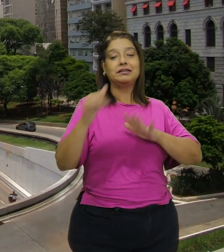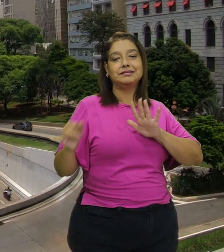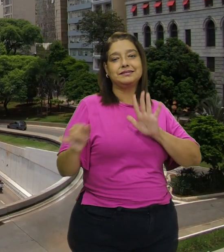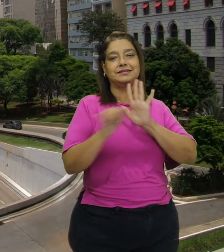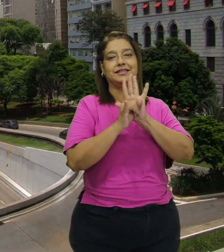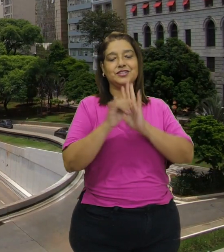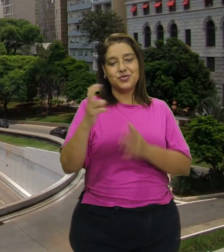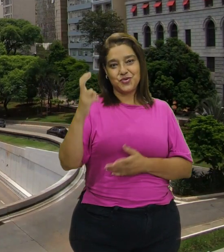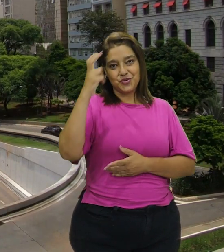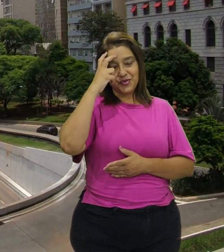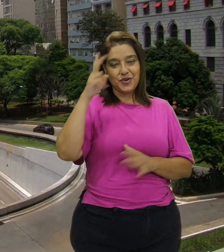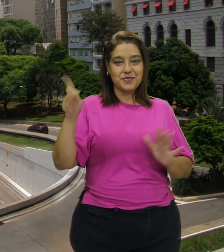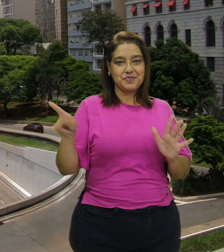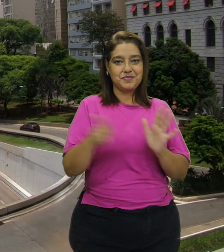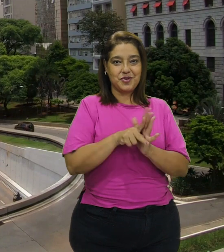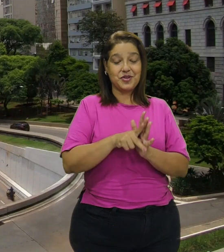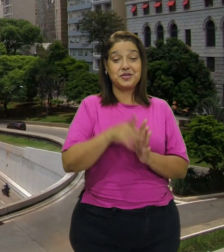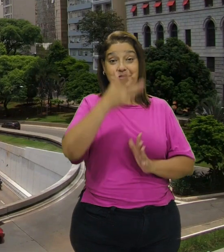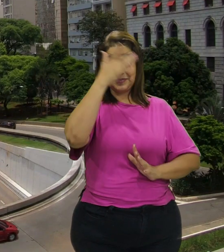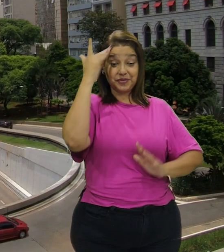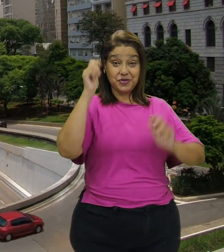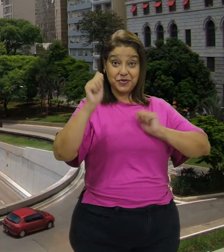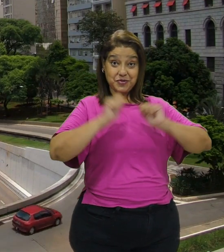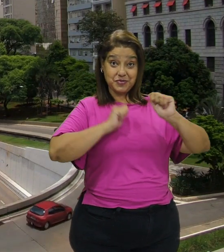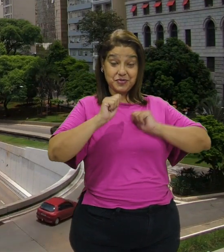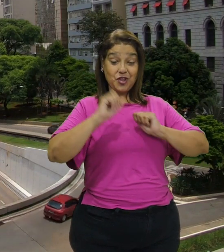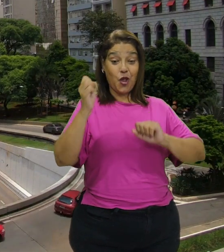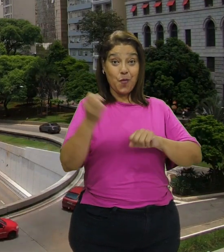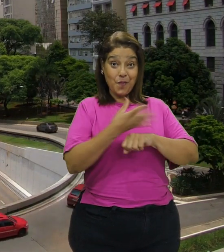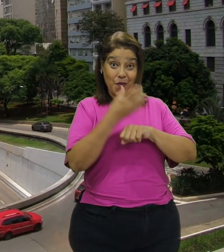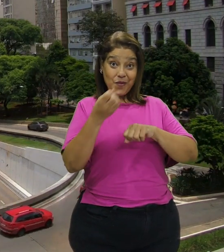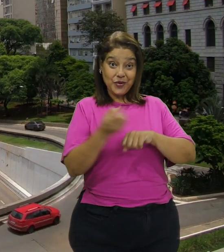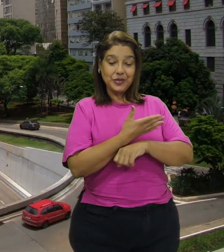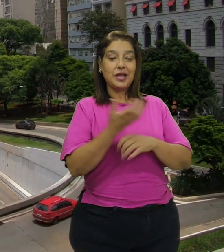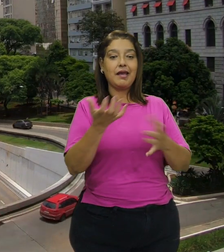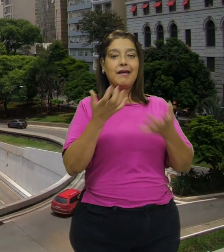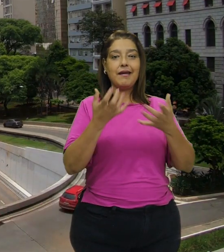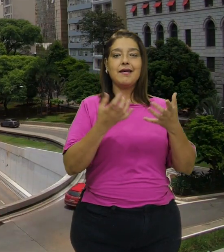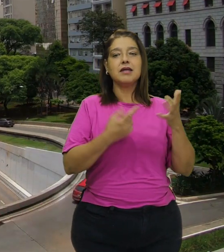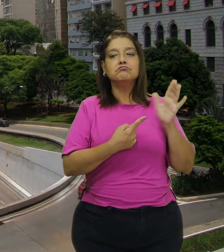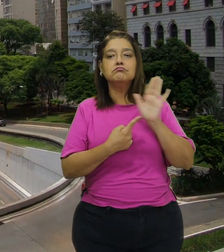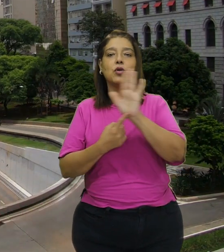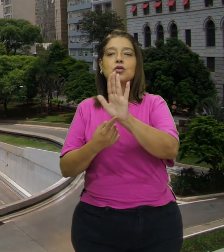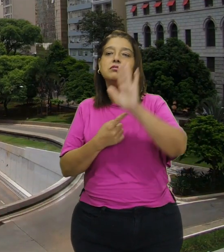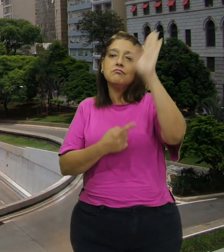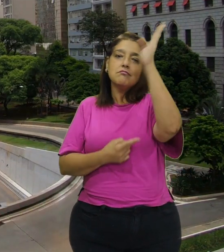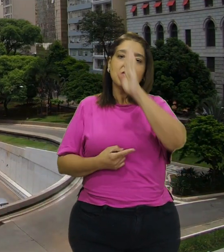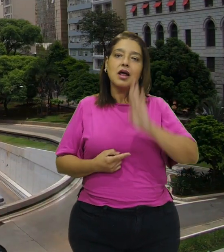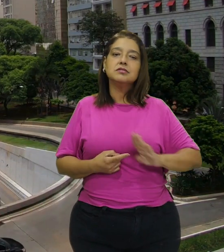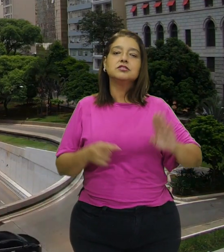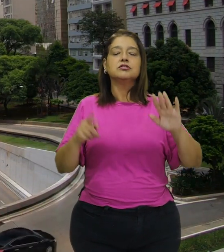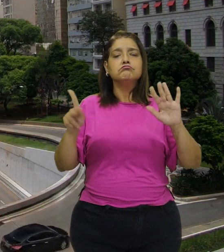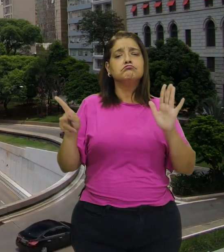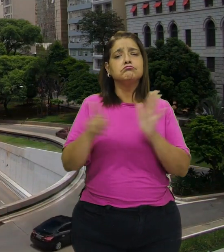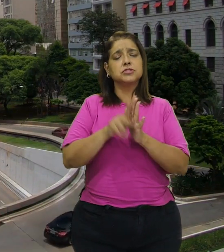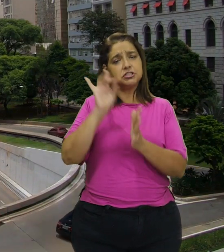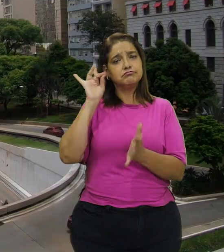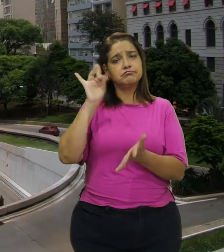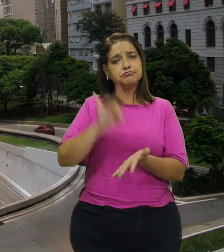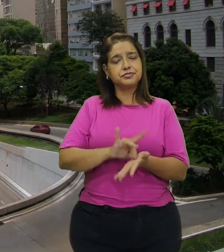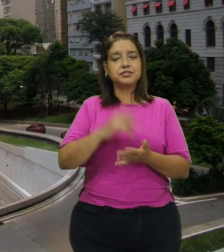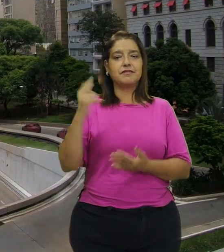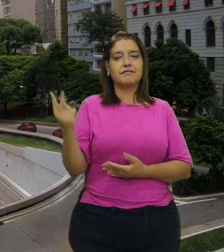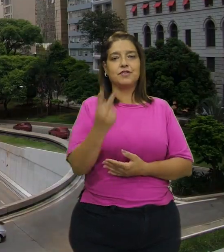cultural própria. Os artistas modernistas procuravam retratar o Brasil de forma